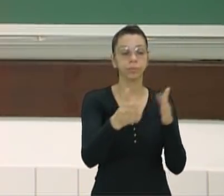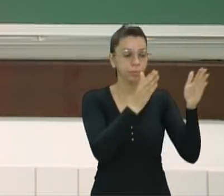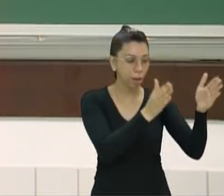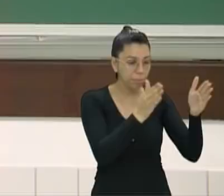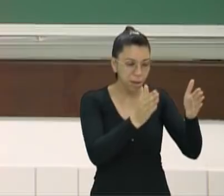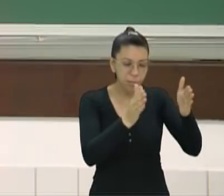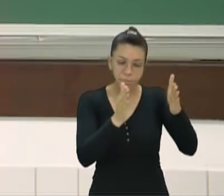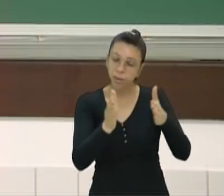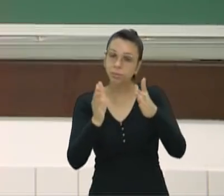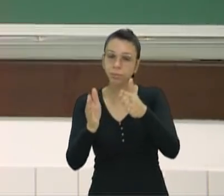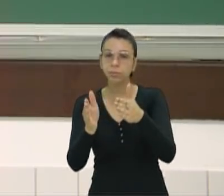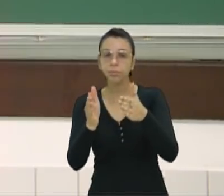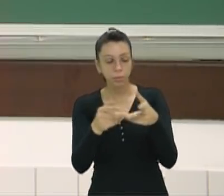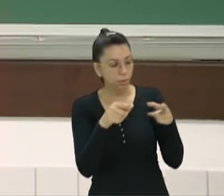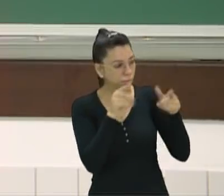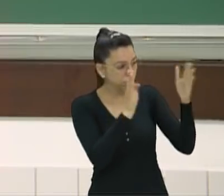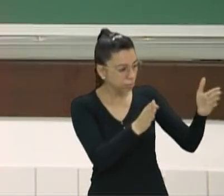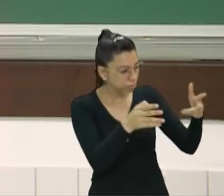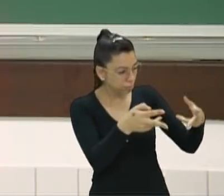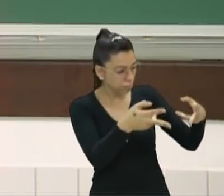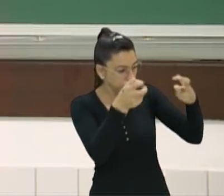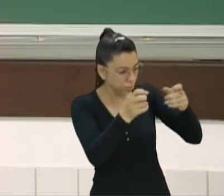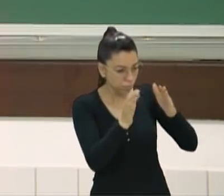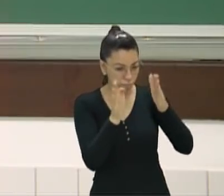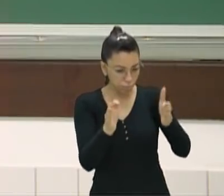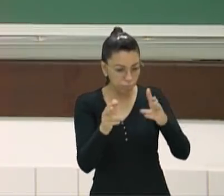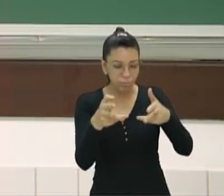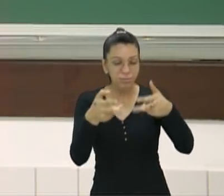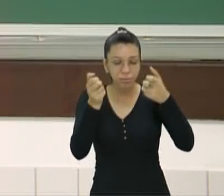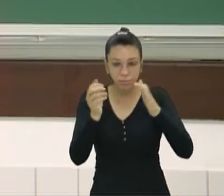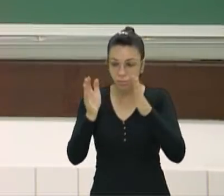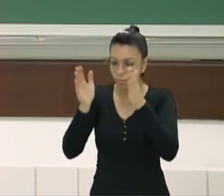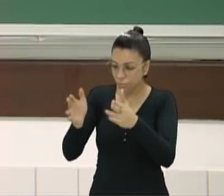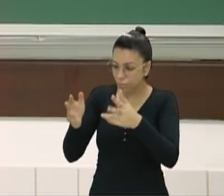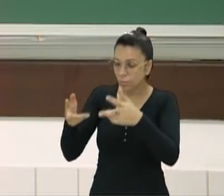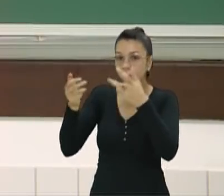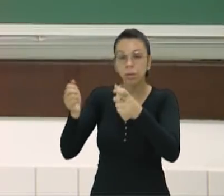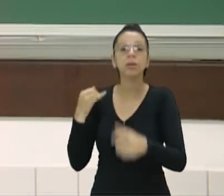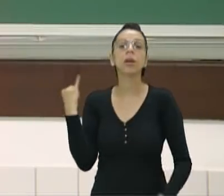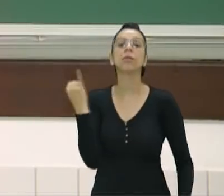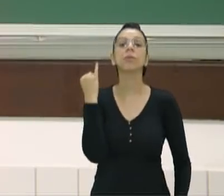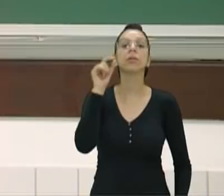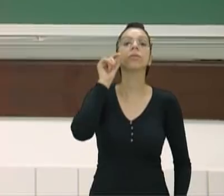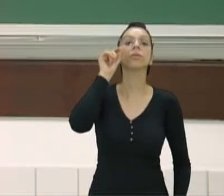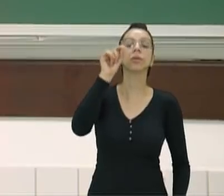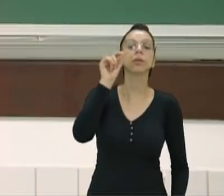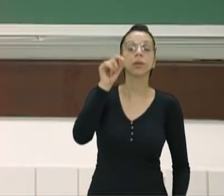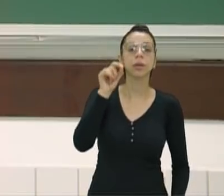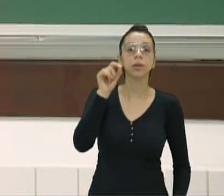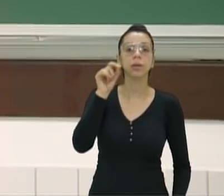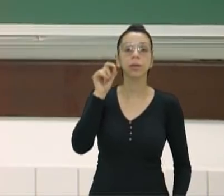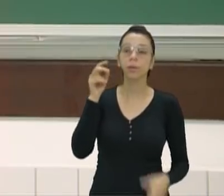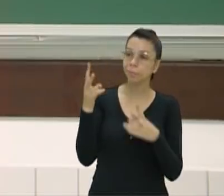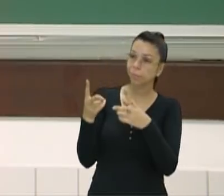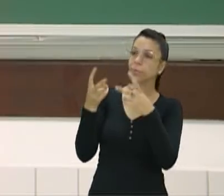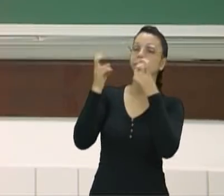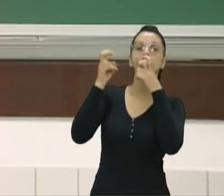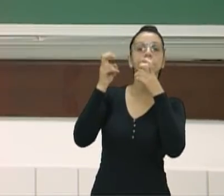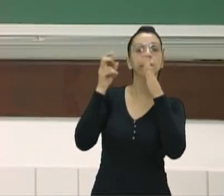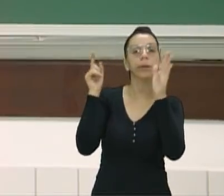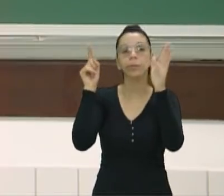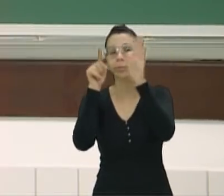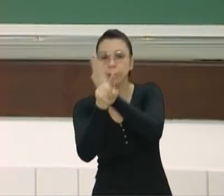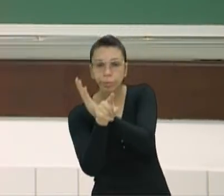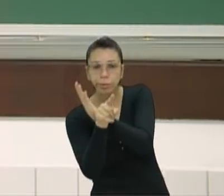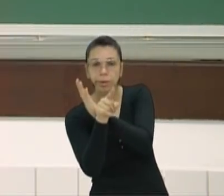sequência. Nós vamos observar ali que é importante a gente questionar, perceber, refletir. Então eu convido você hoje a